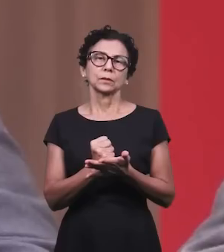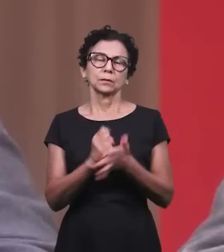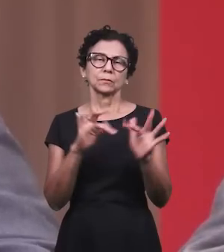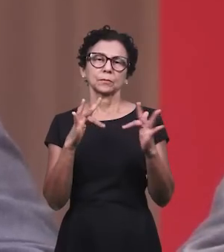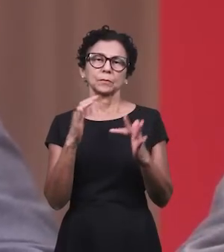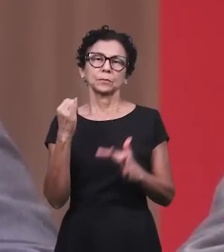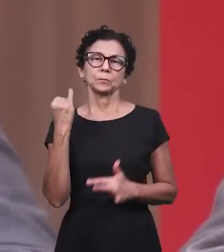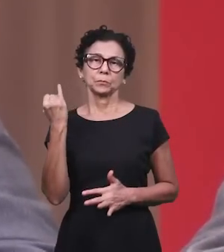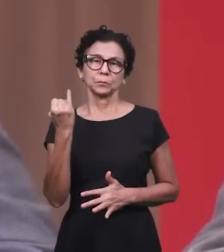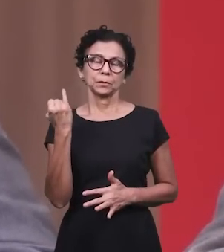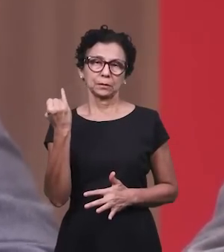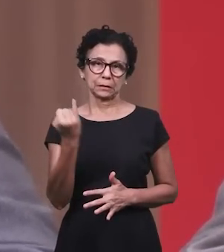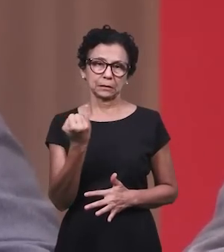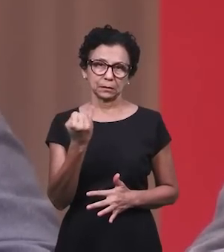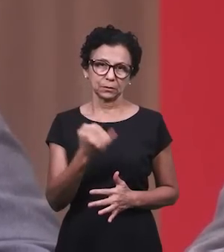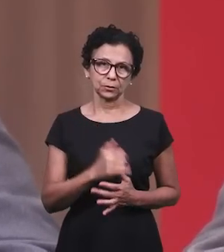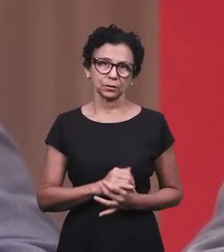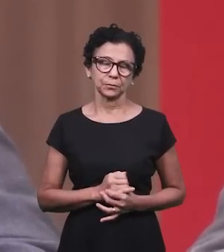o que alimenta,